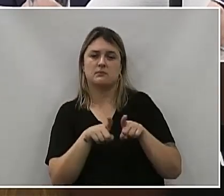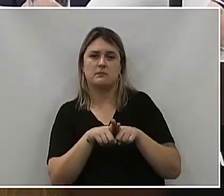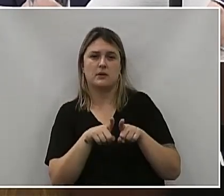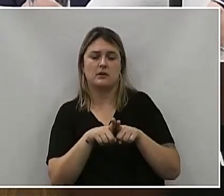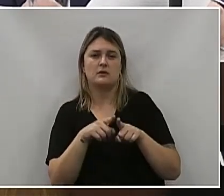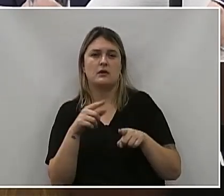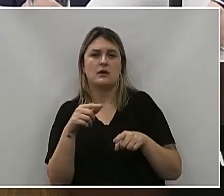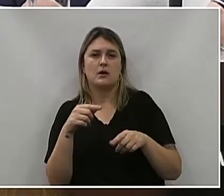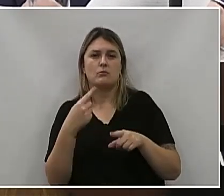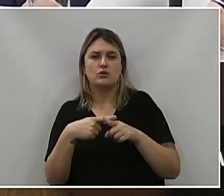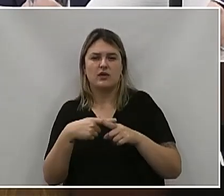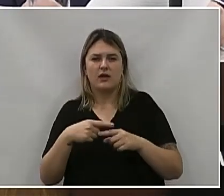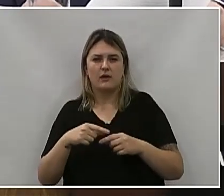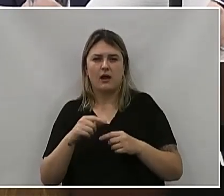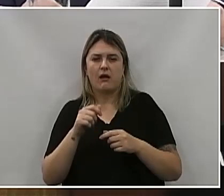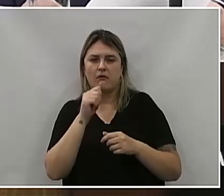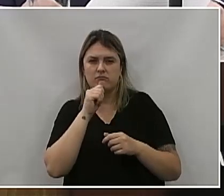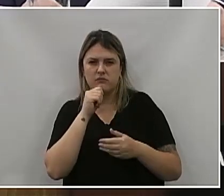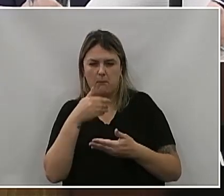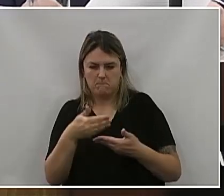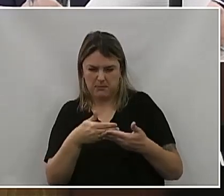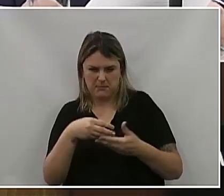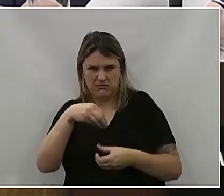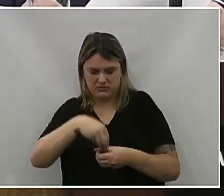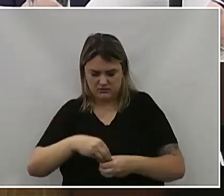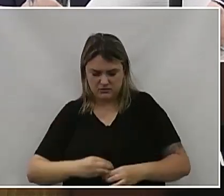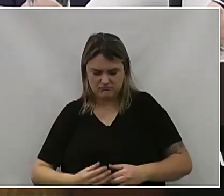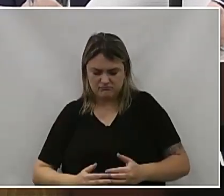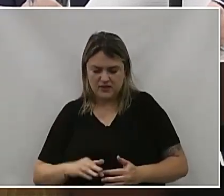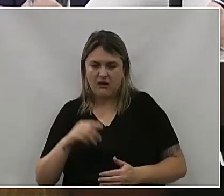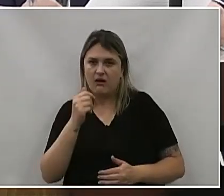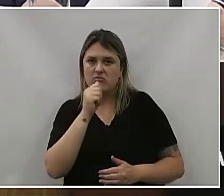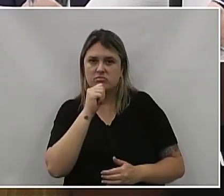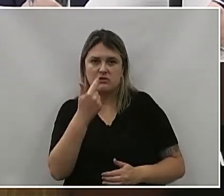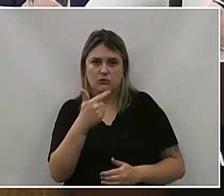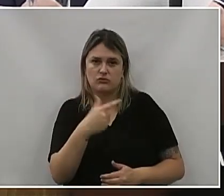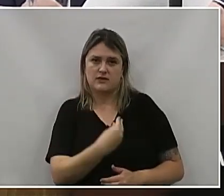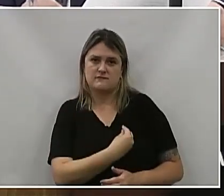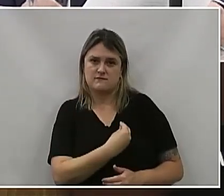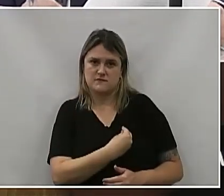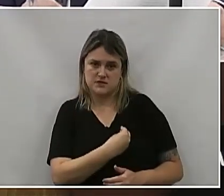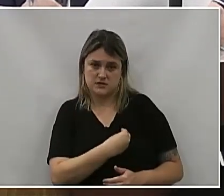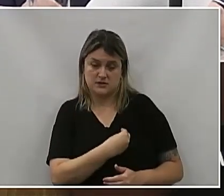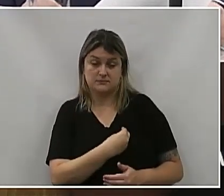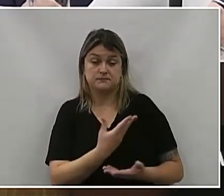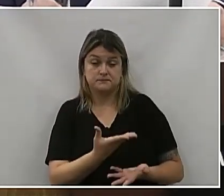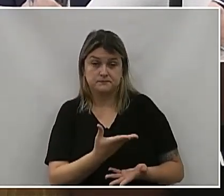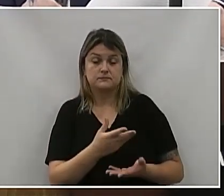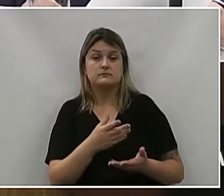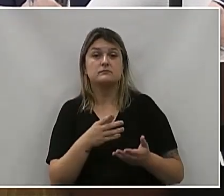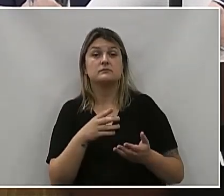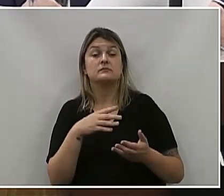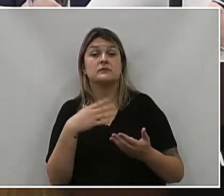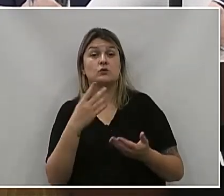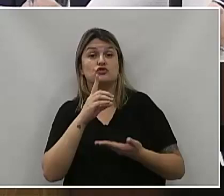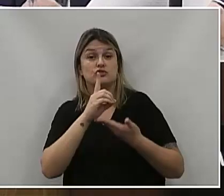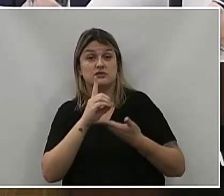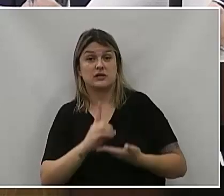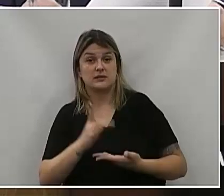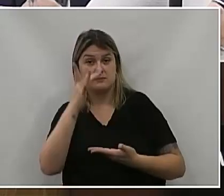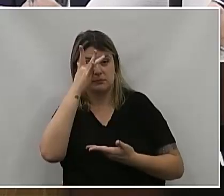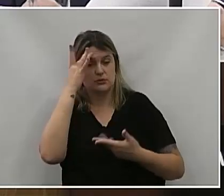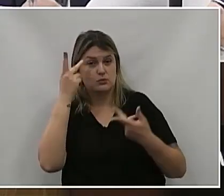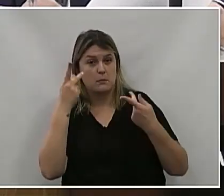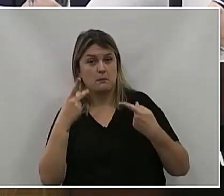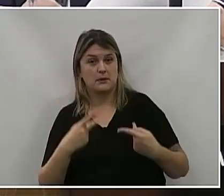embrião. O estatuto de pessoa só seria reconhecido após o nascimento com vida, e afirma ainda que a dignidade da pessoa